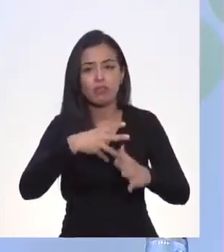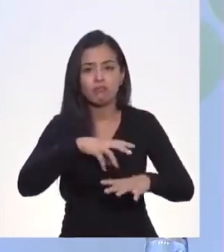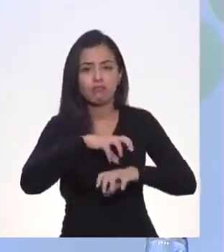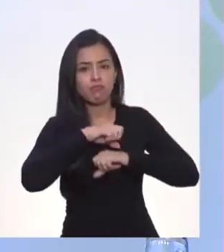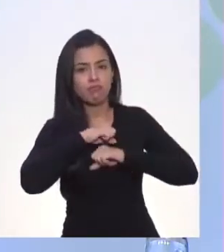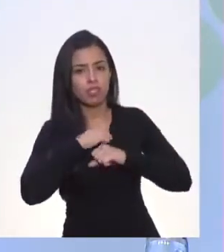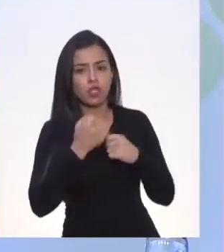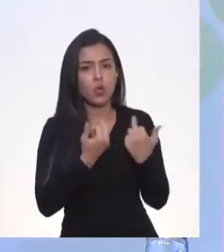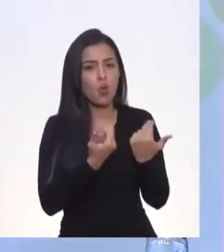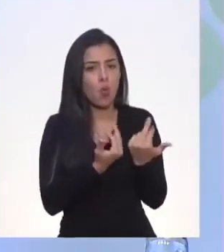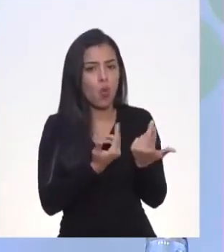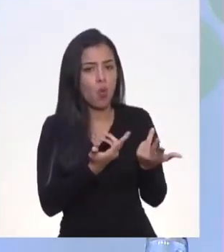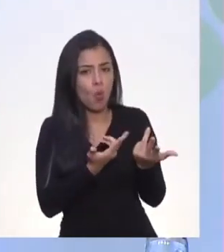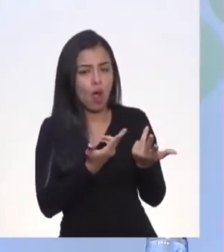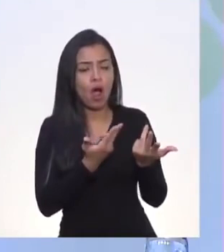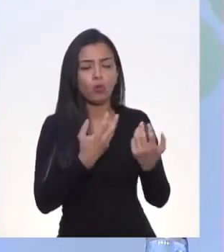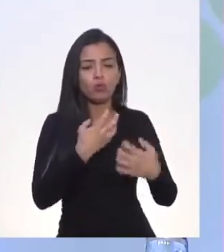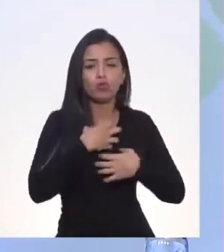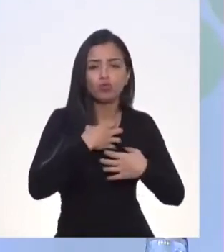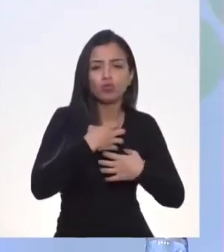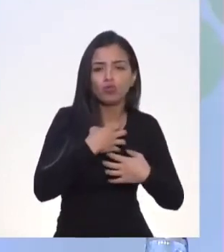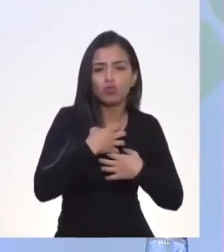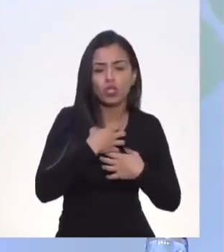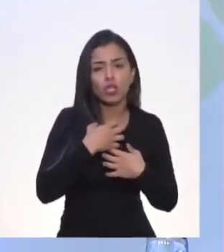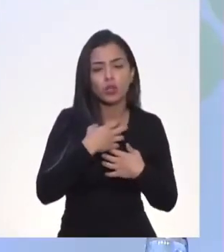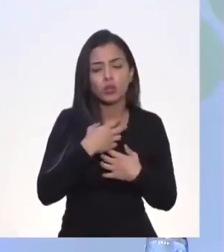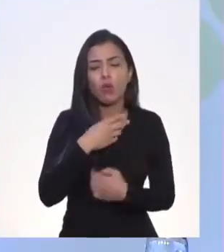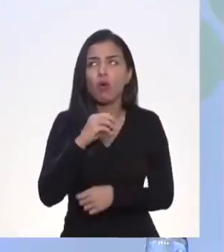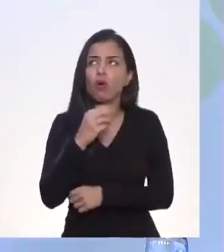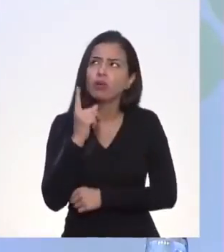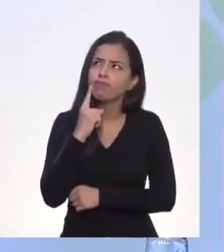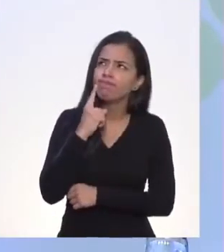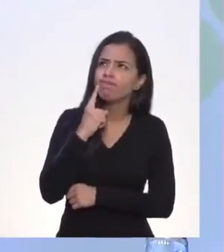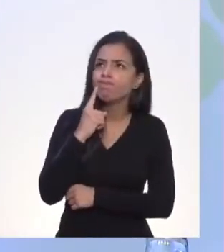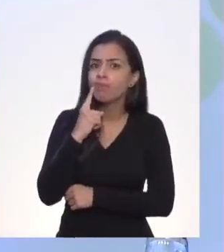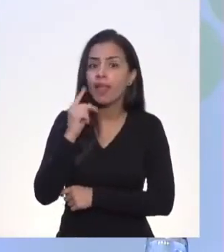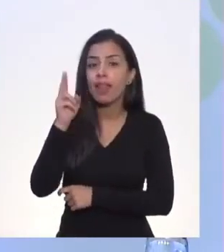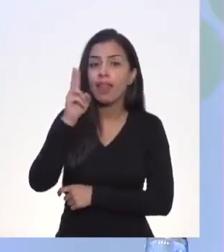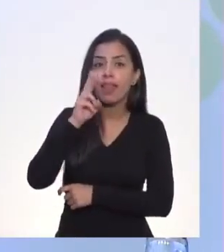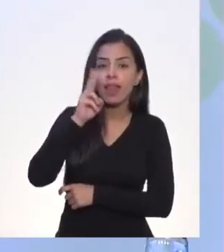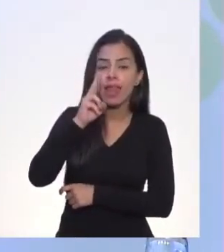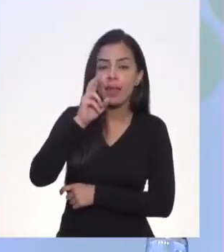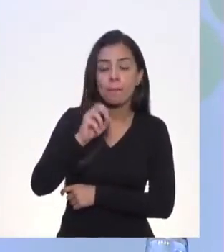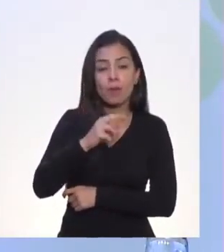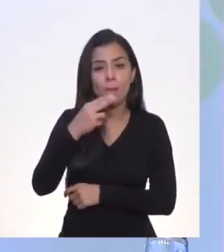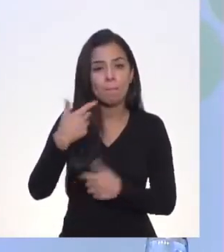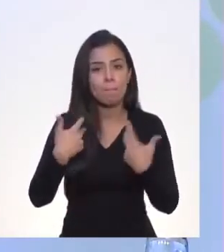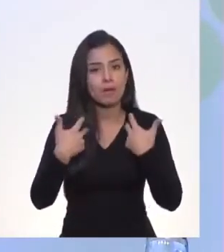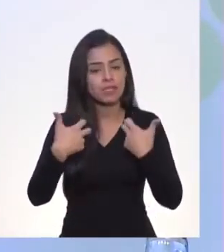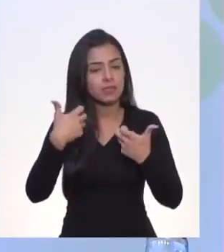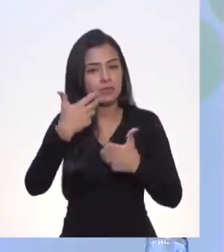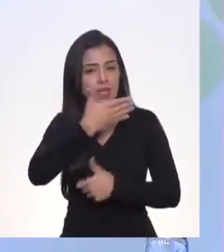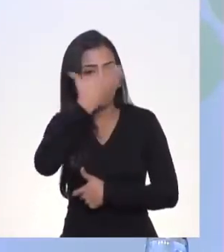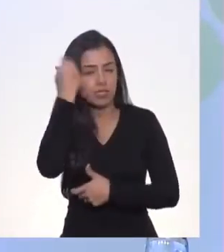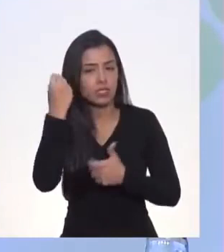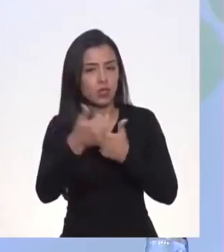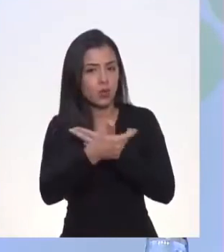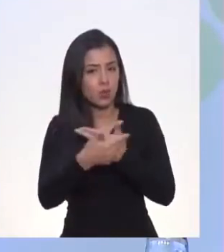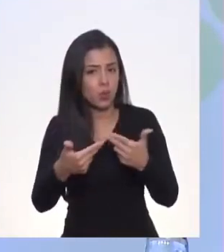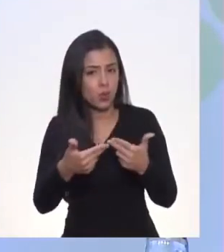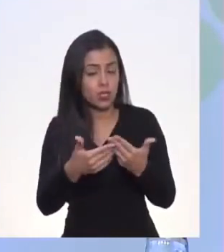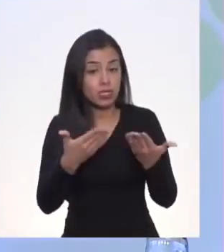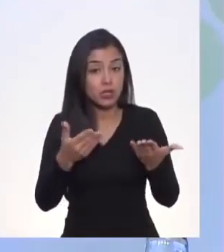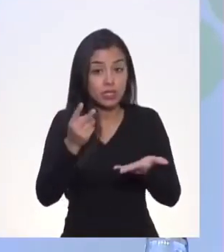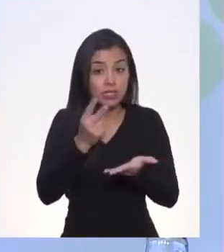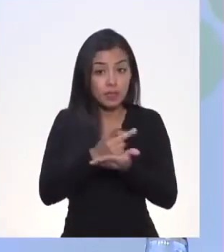E entonação, a pessoa lembra de algo, percebe que esqueceu alguma coisa. Então, na parte da entrevista que você